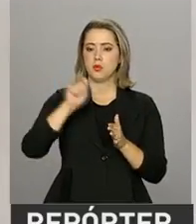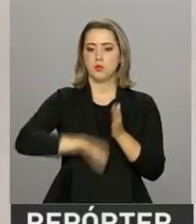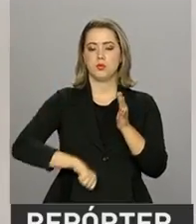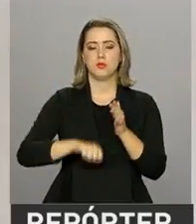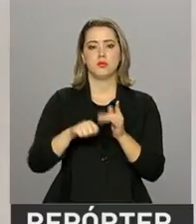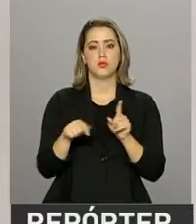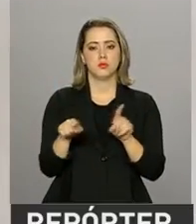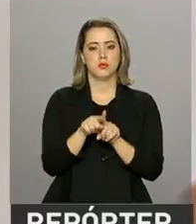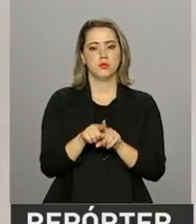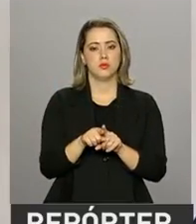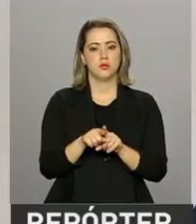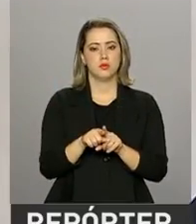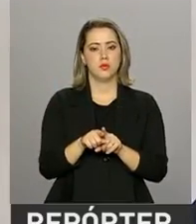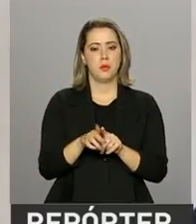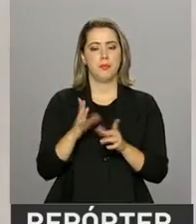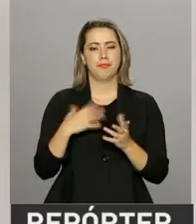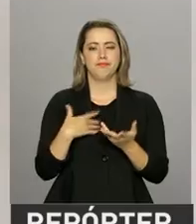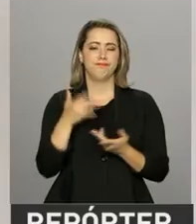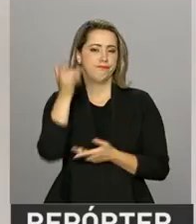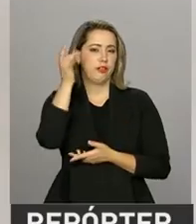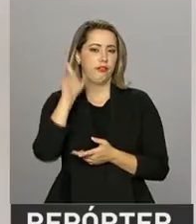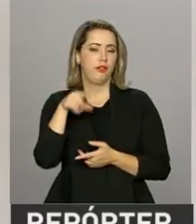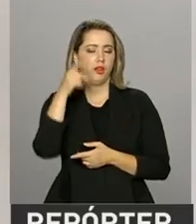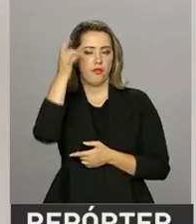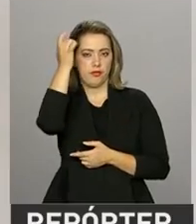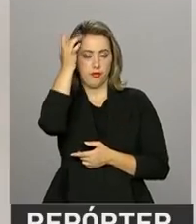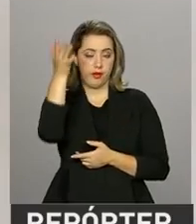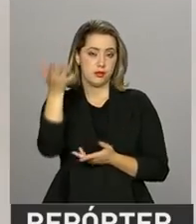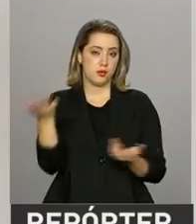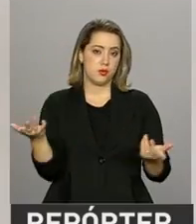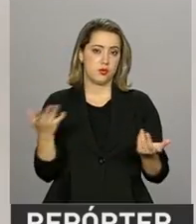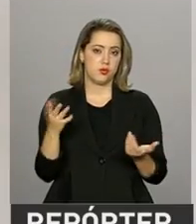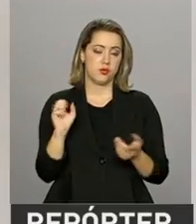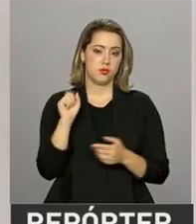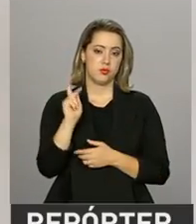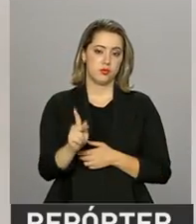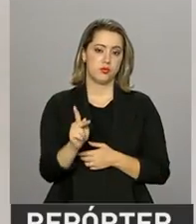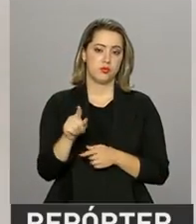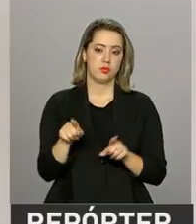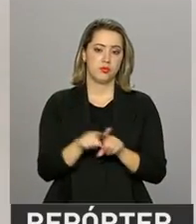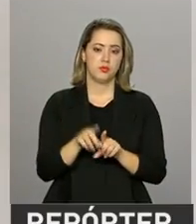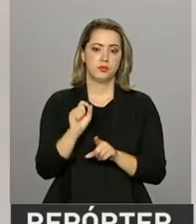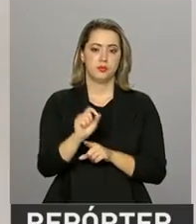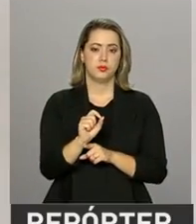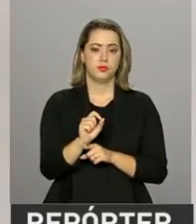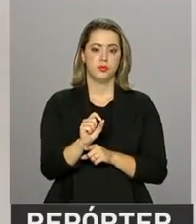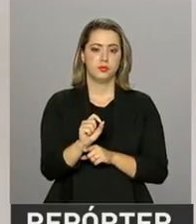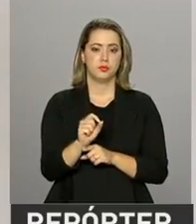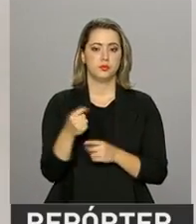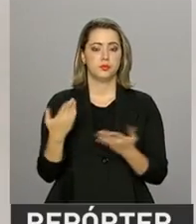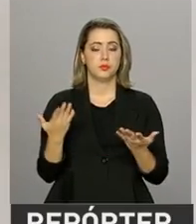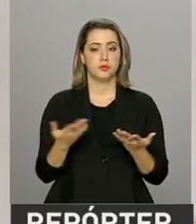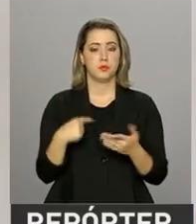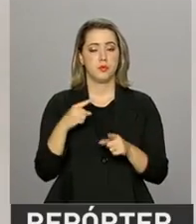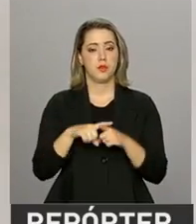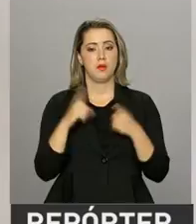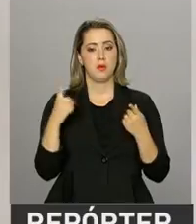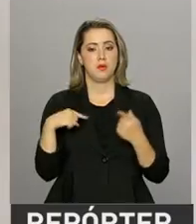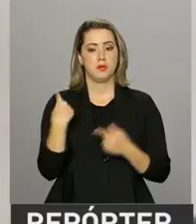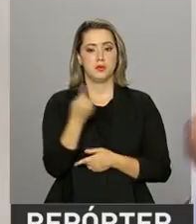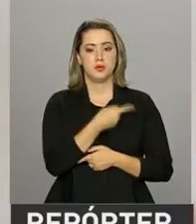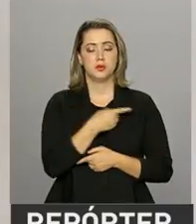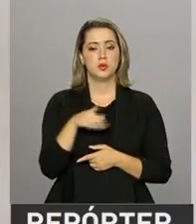pela parte fácil de fechamento da previdência pública e privada geral brasileira mas nós